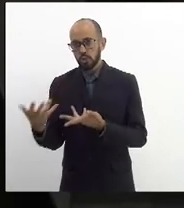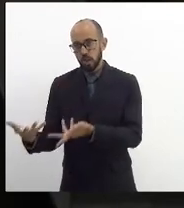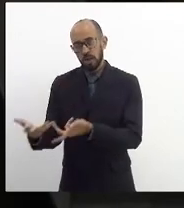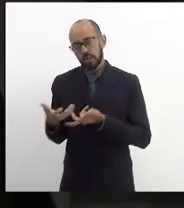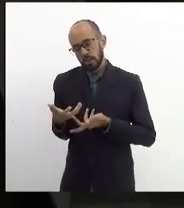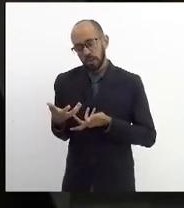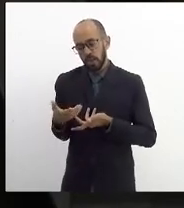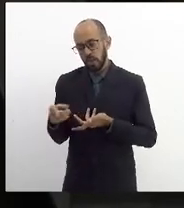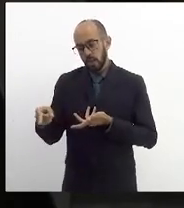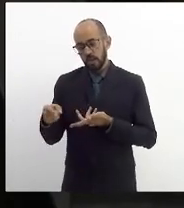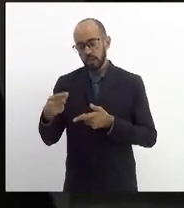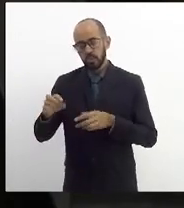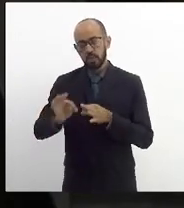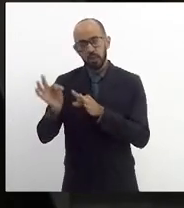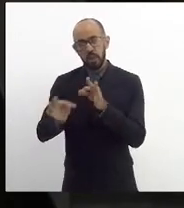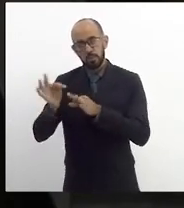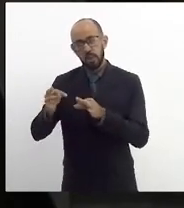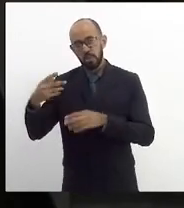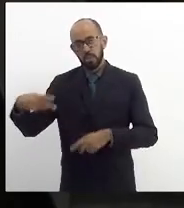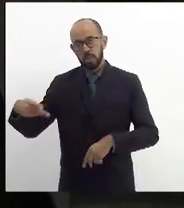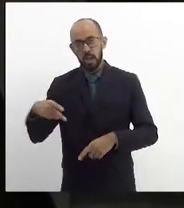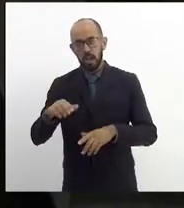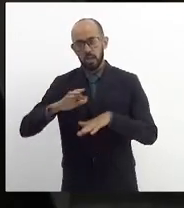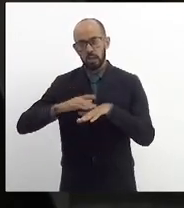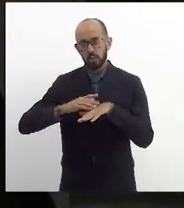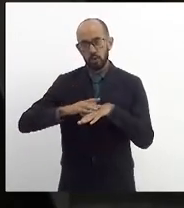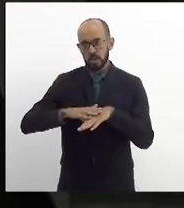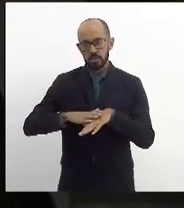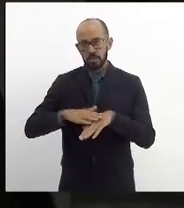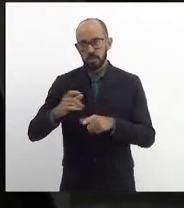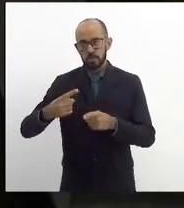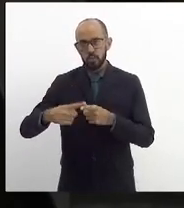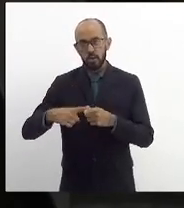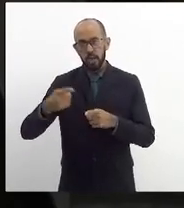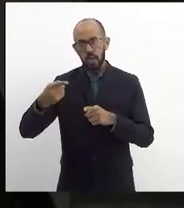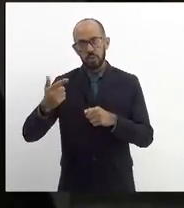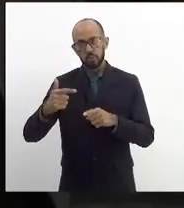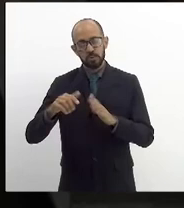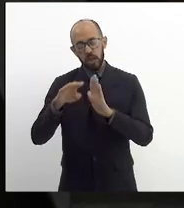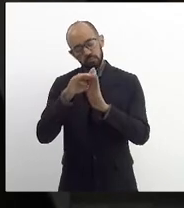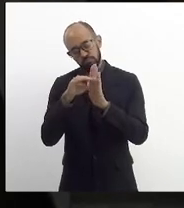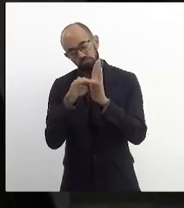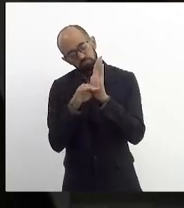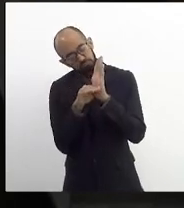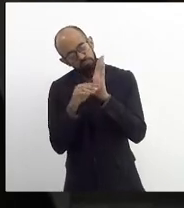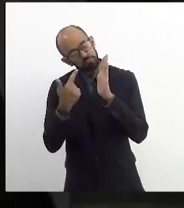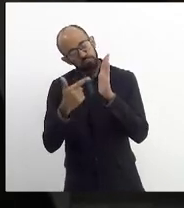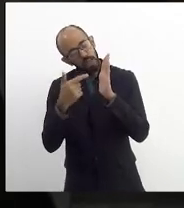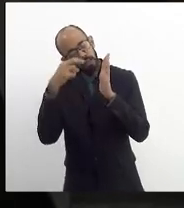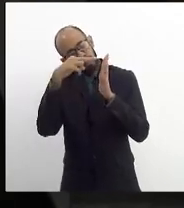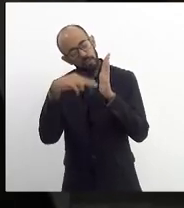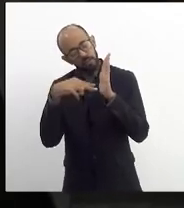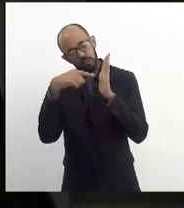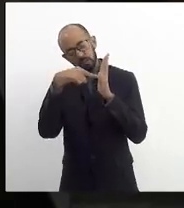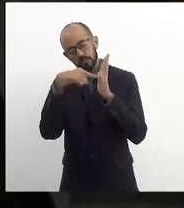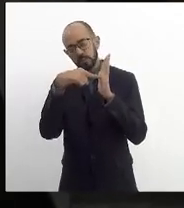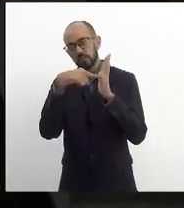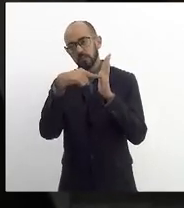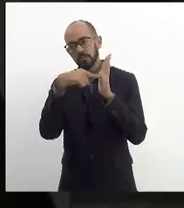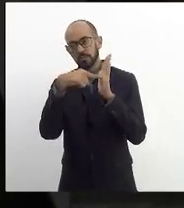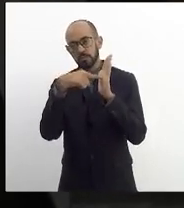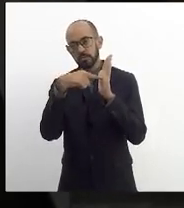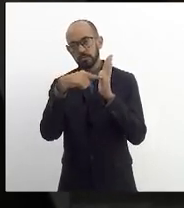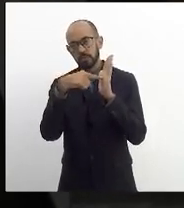cobrir o tratamento da doença entre aspas espinhela caída e parece um